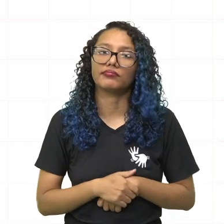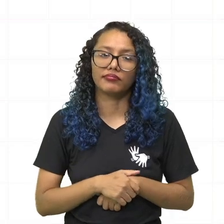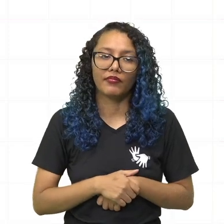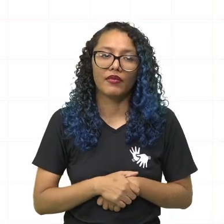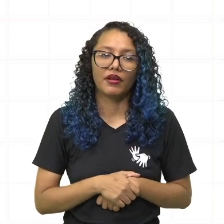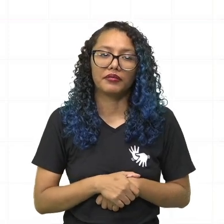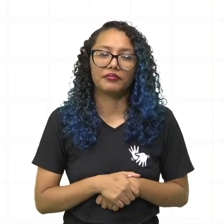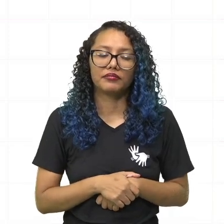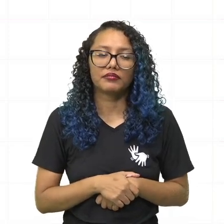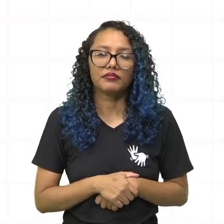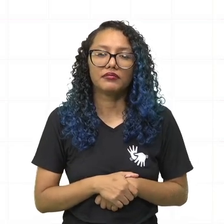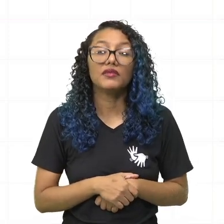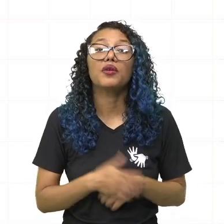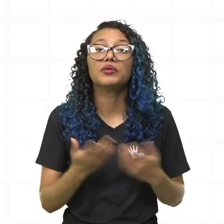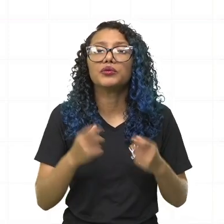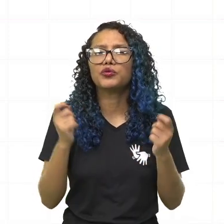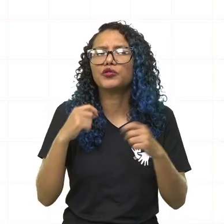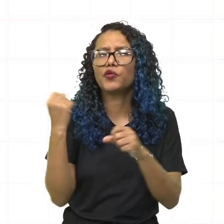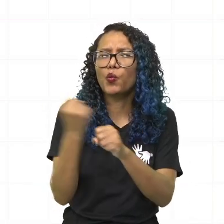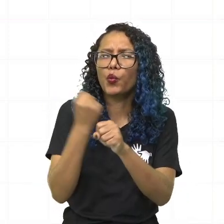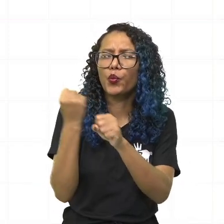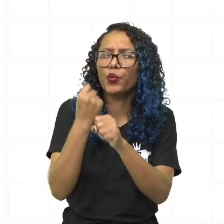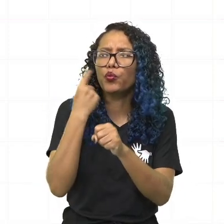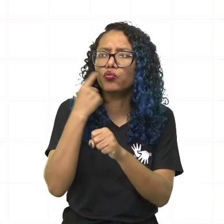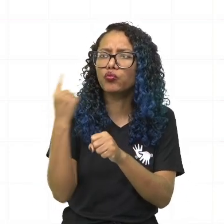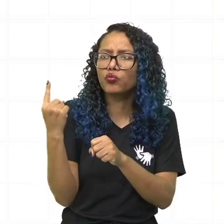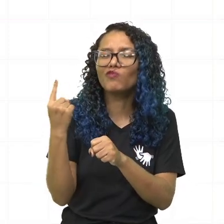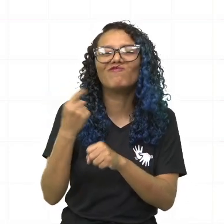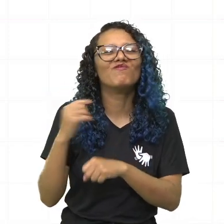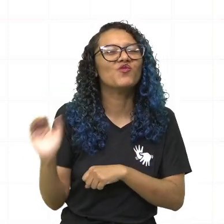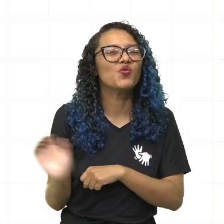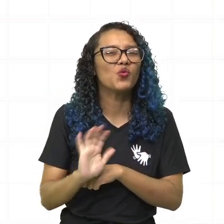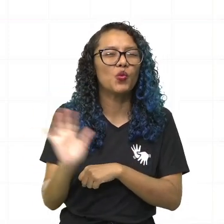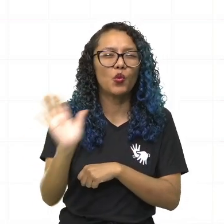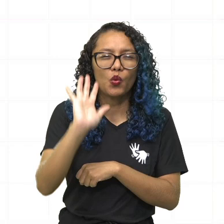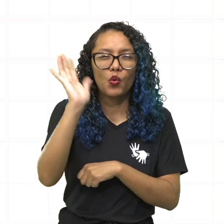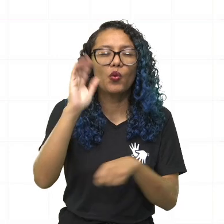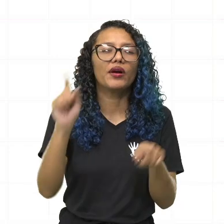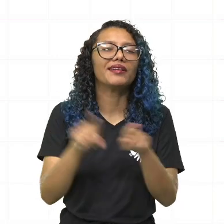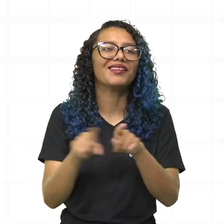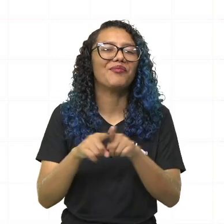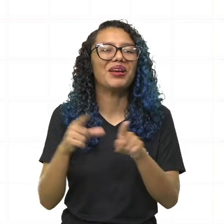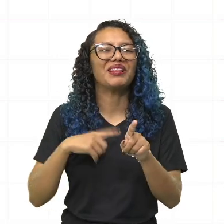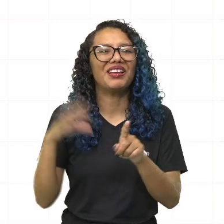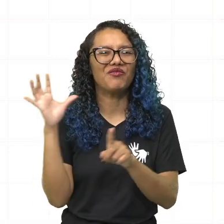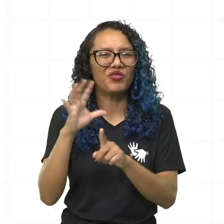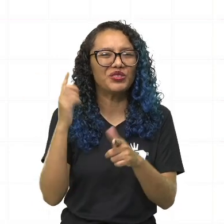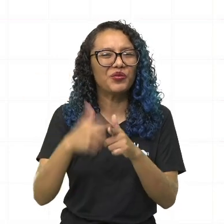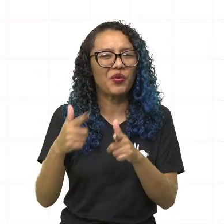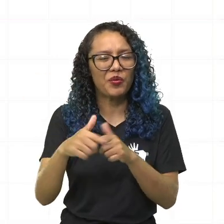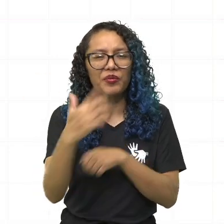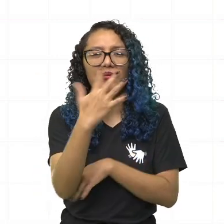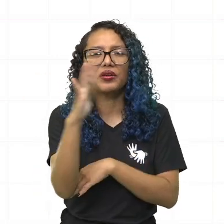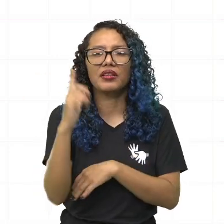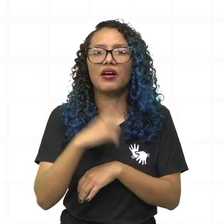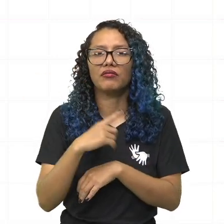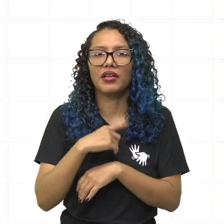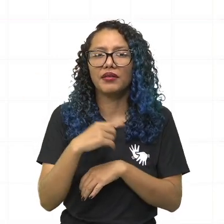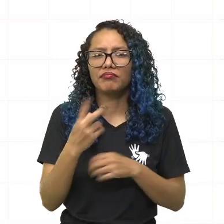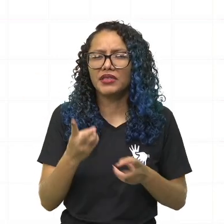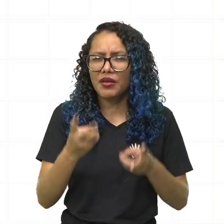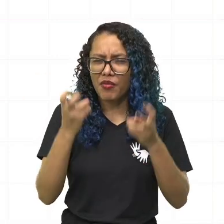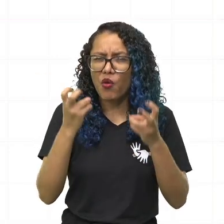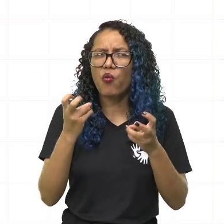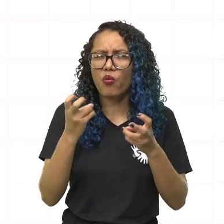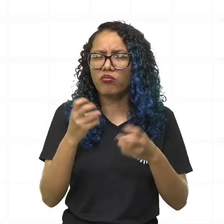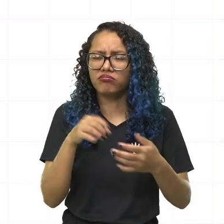construir uma hidrelétrica, pessoal, é muito caro e gera muito impacto ambiental. Aquele lago que eu falei que se forma lá em cima na